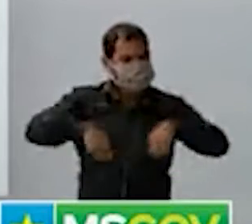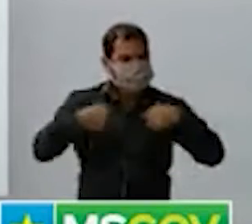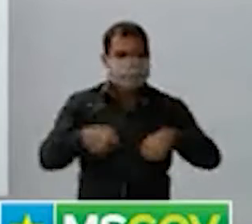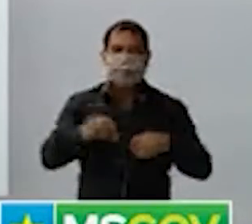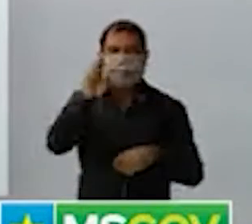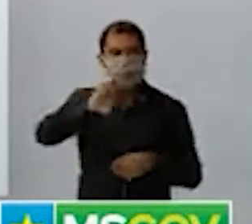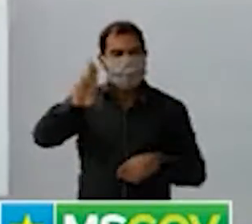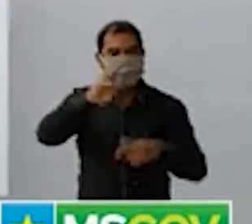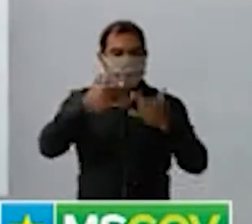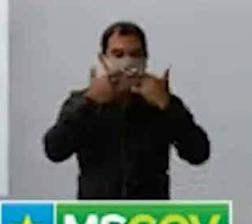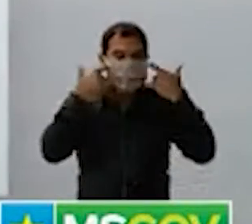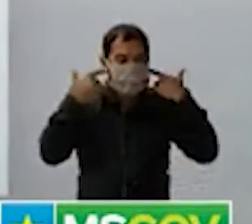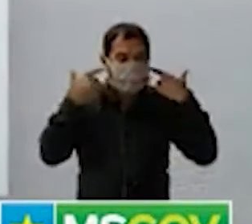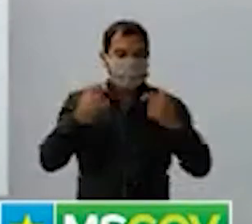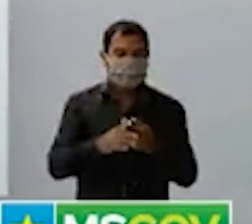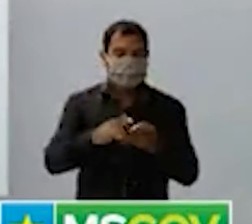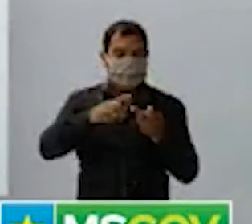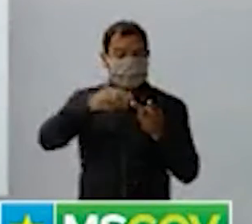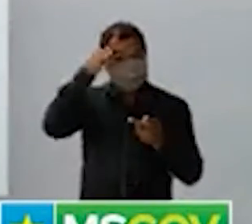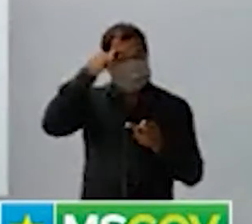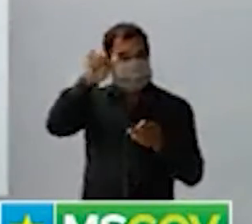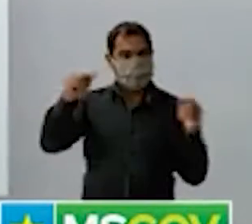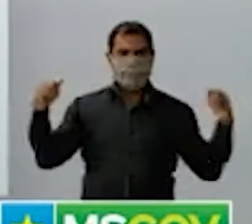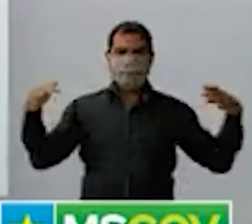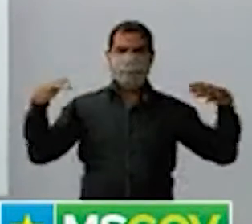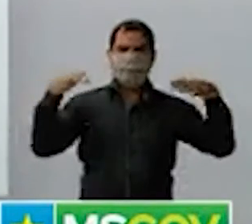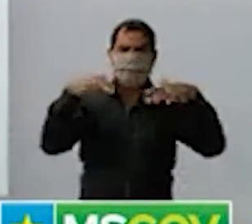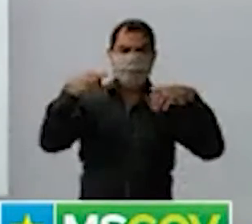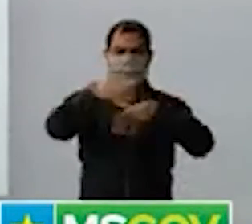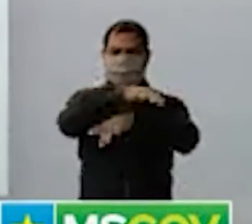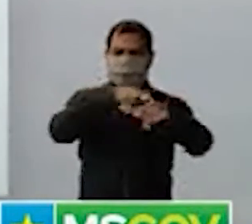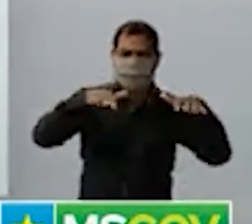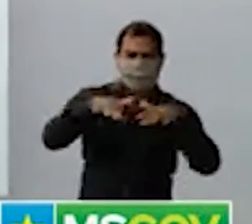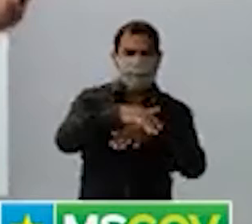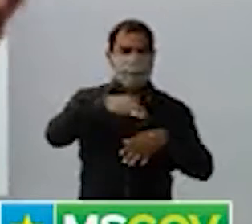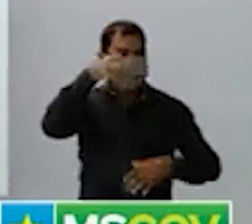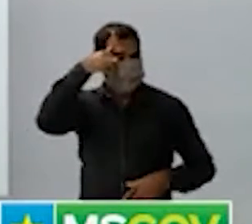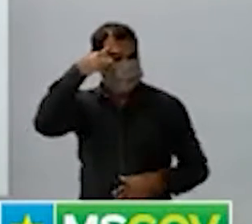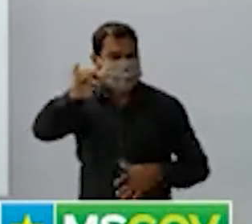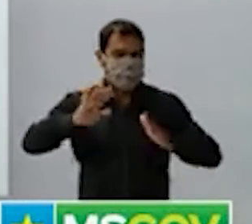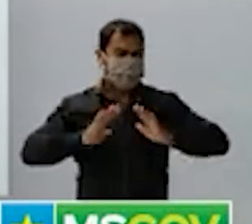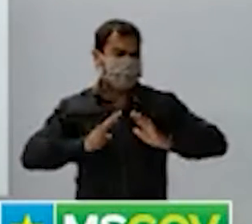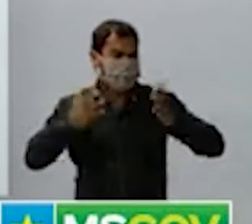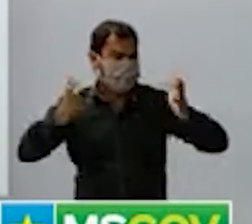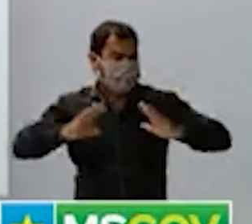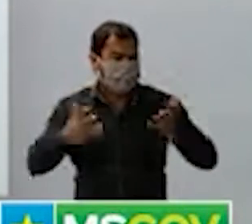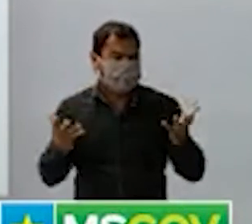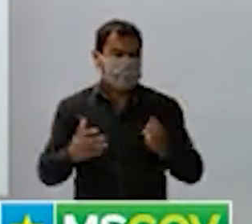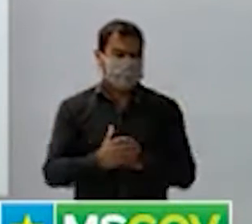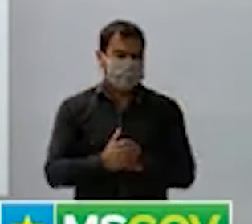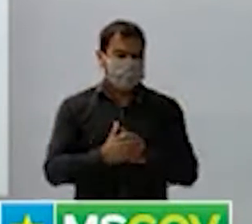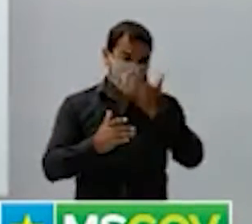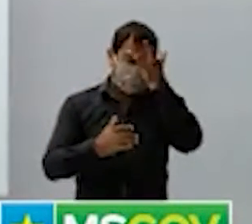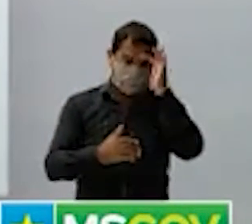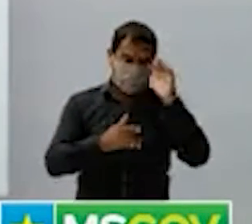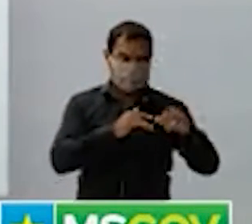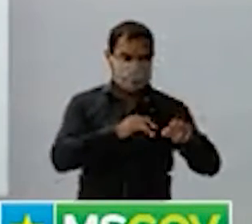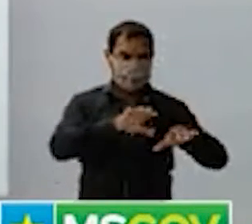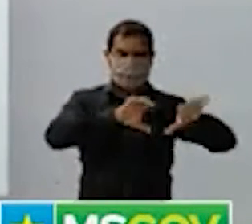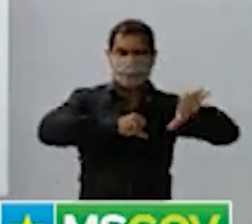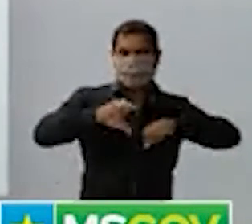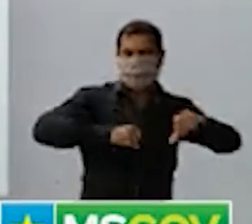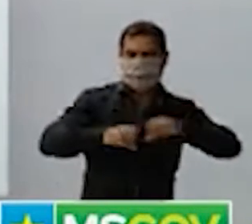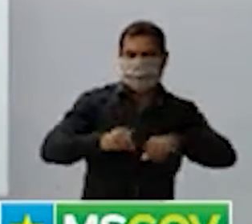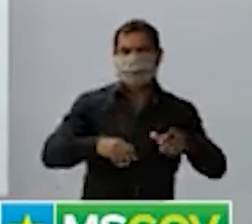seguida evitar as aglomerações evitar essas festas que leva a contaminação de pessoas e